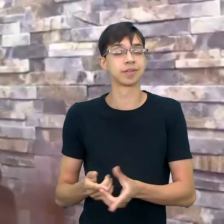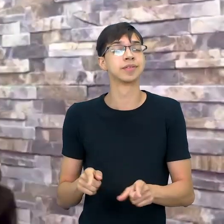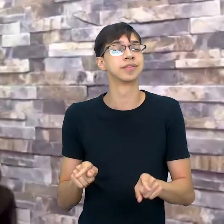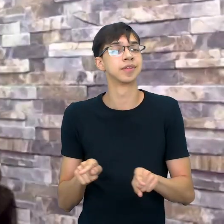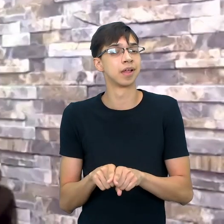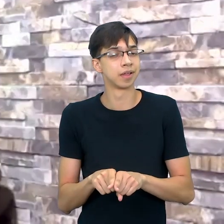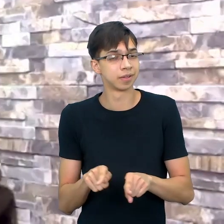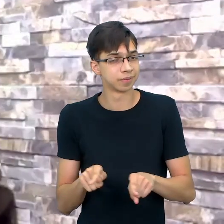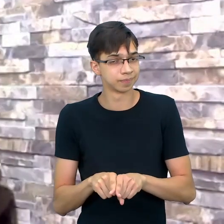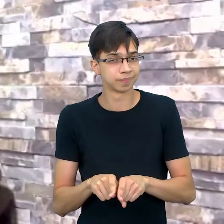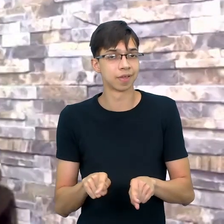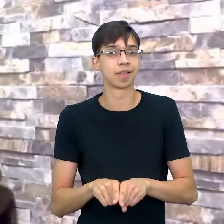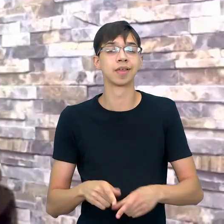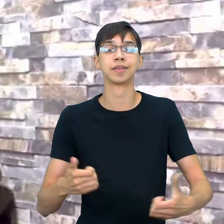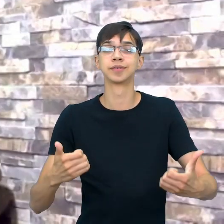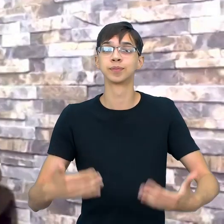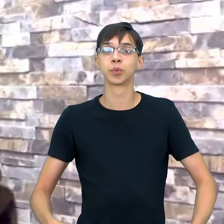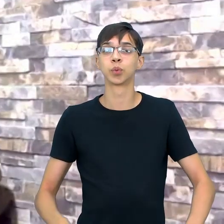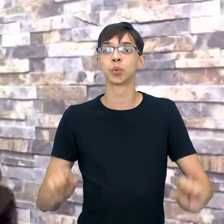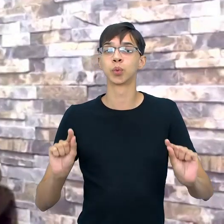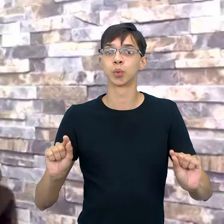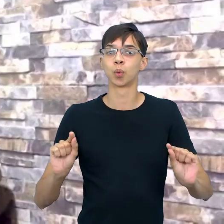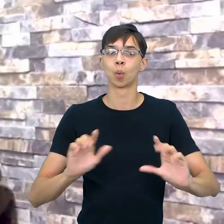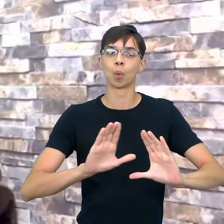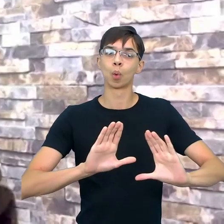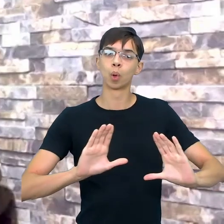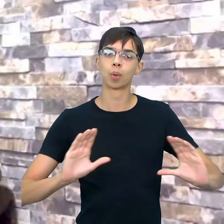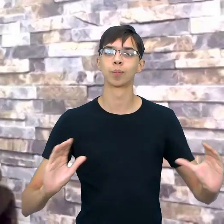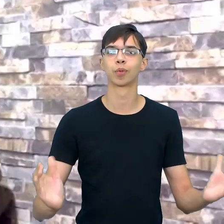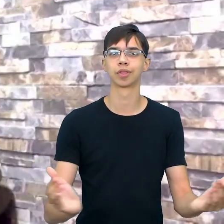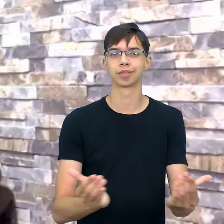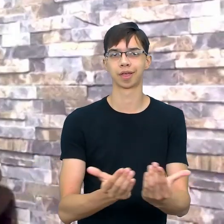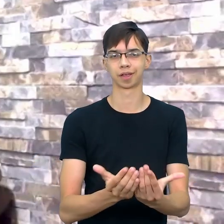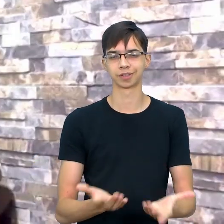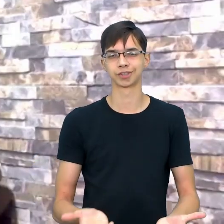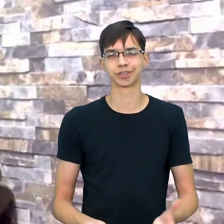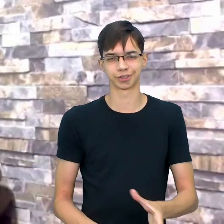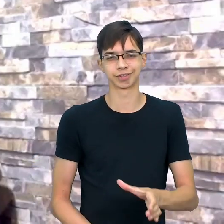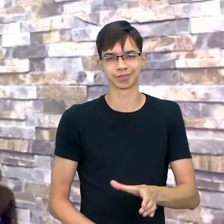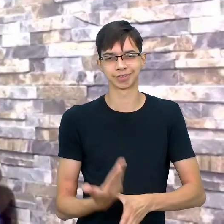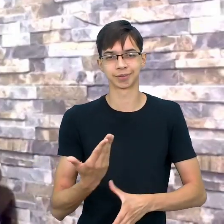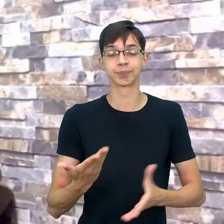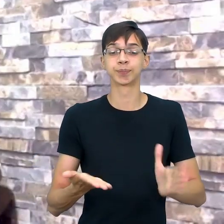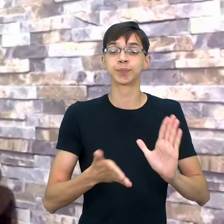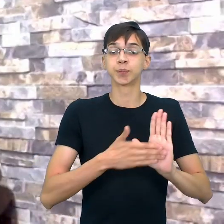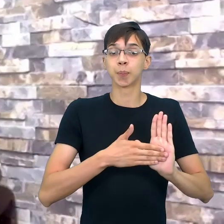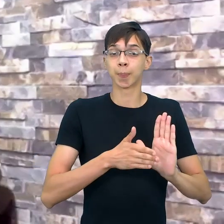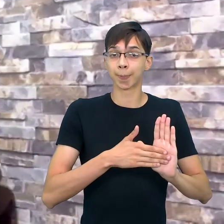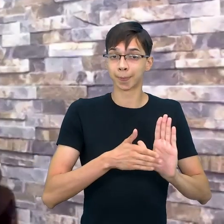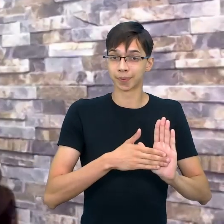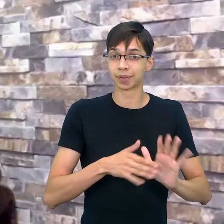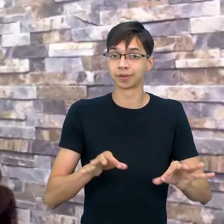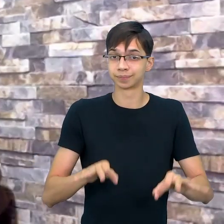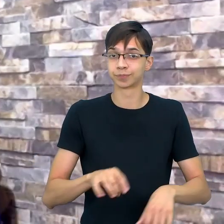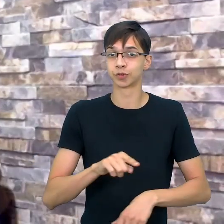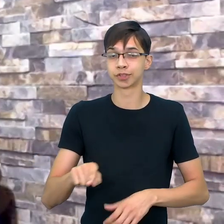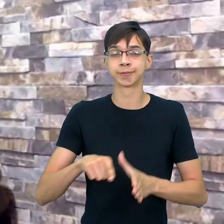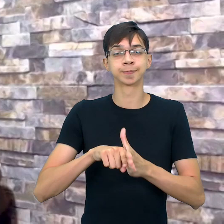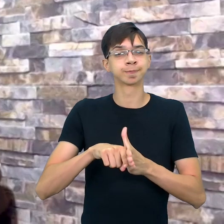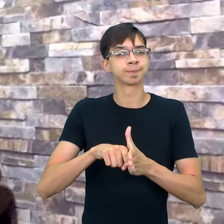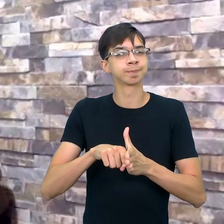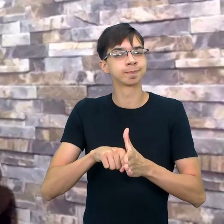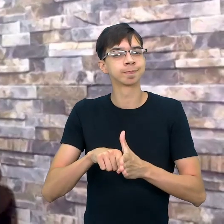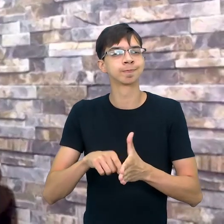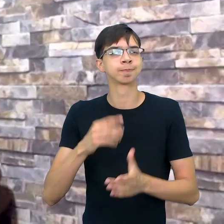caminhando no sentido da gente criar essa grande comunidade, né? Uma sementinha, é uma proposta, mas façam esse teste que vocês vão perceber o